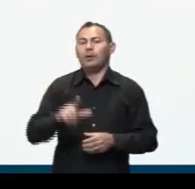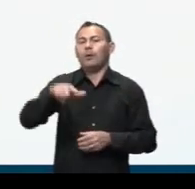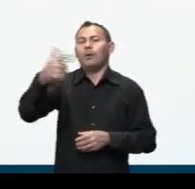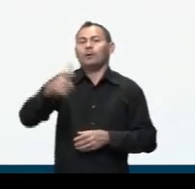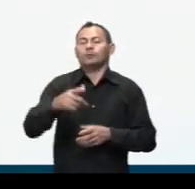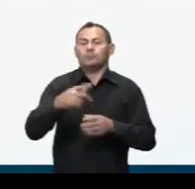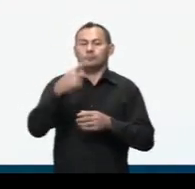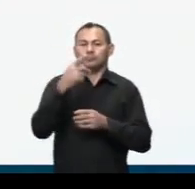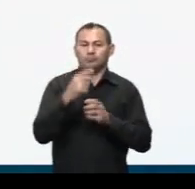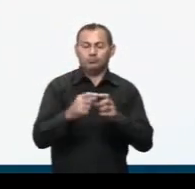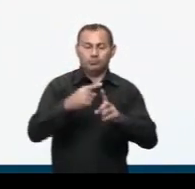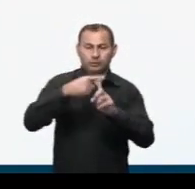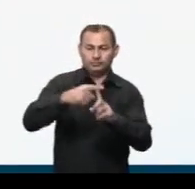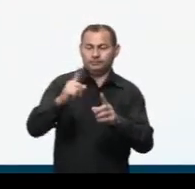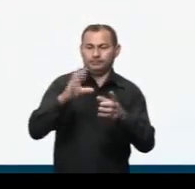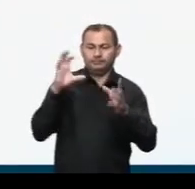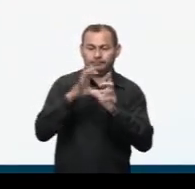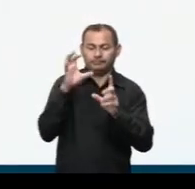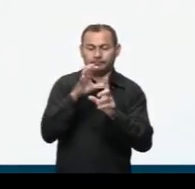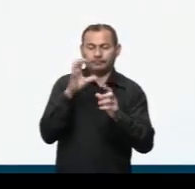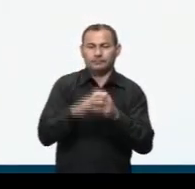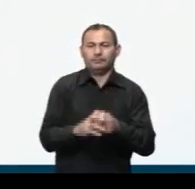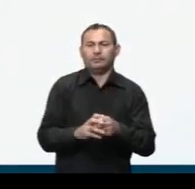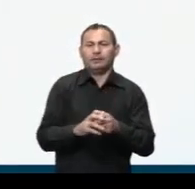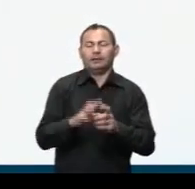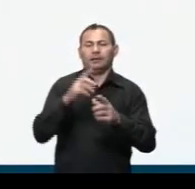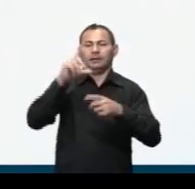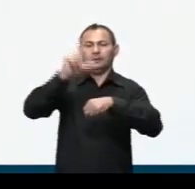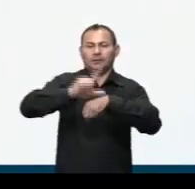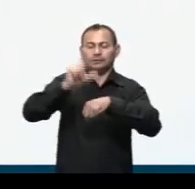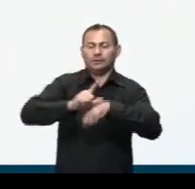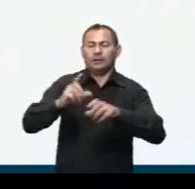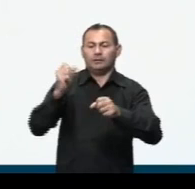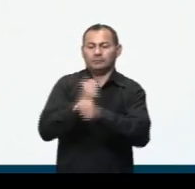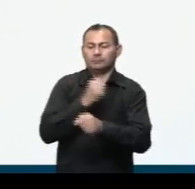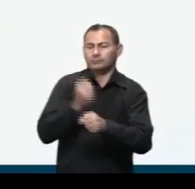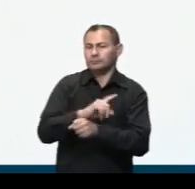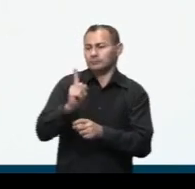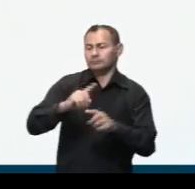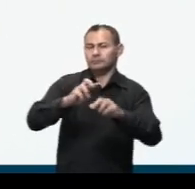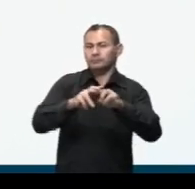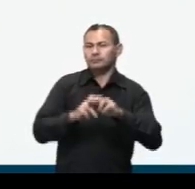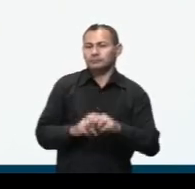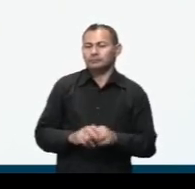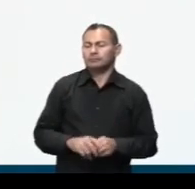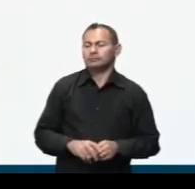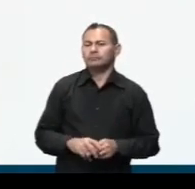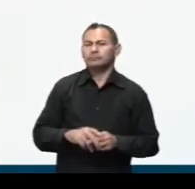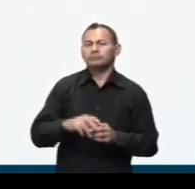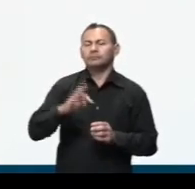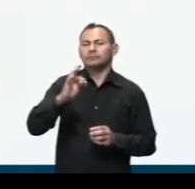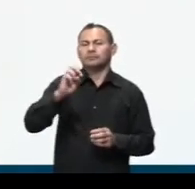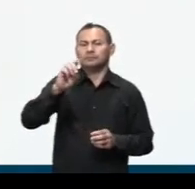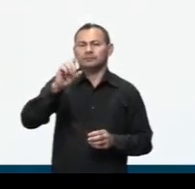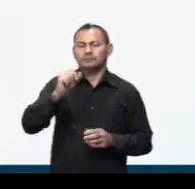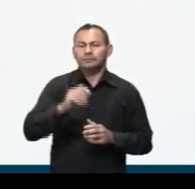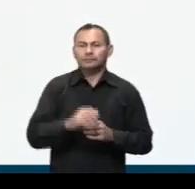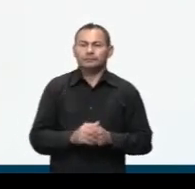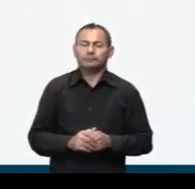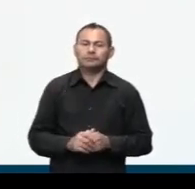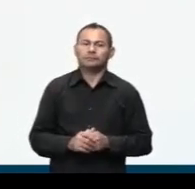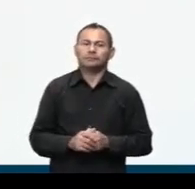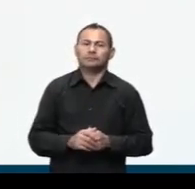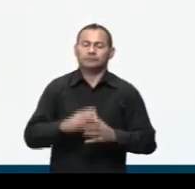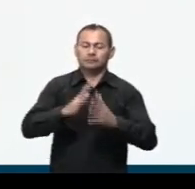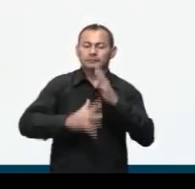Outro positivo, não interfere na logística da obra. Por quê? Porque não vai ficar aquela tabeira,